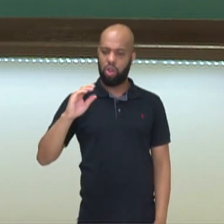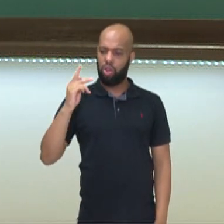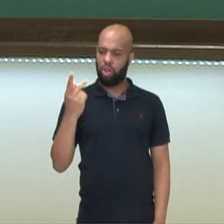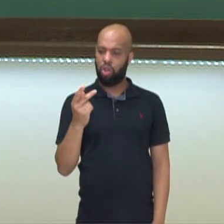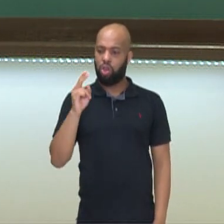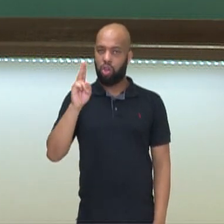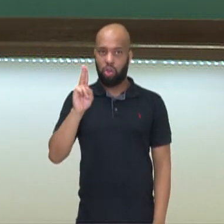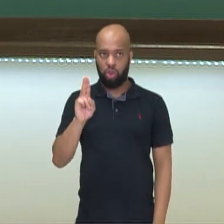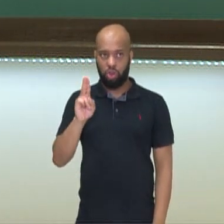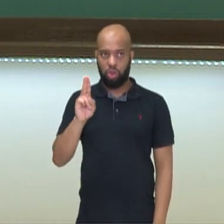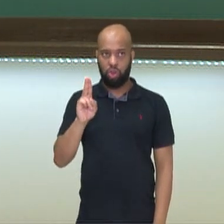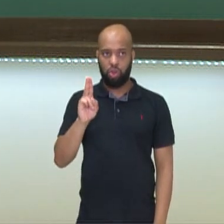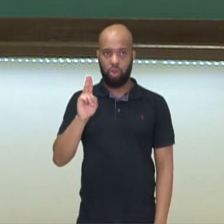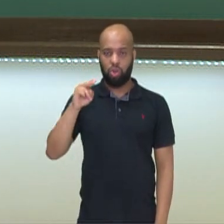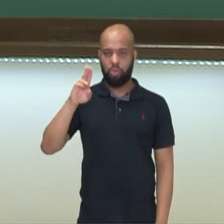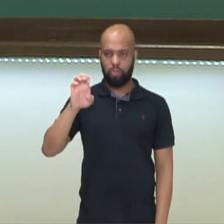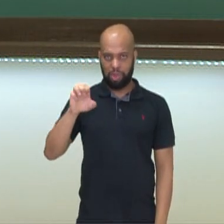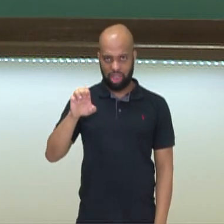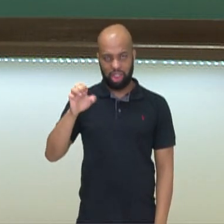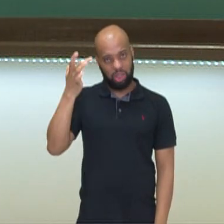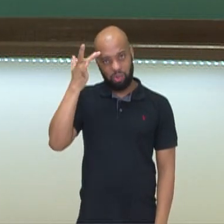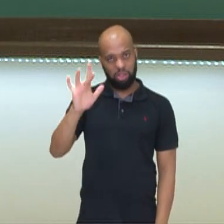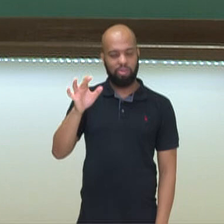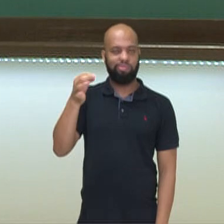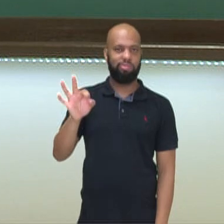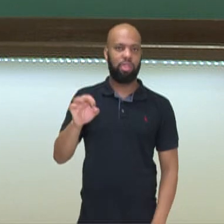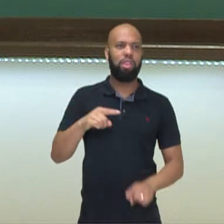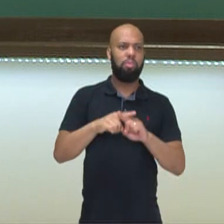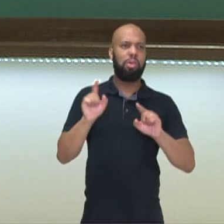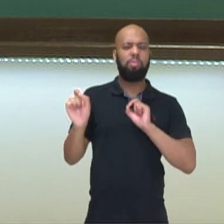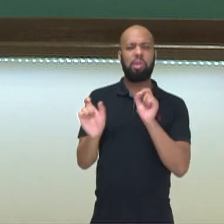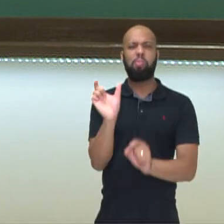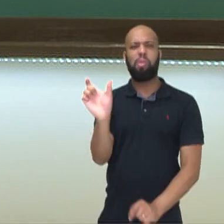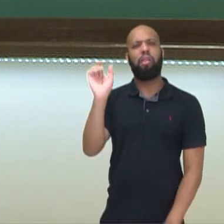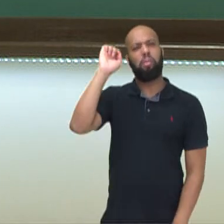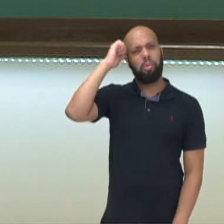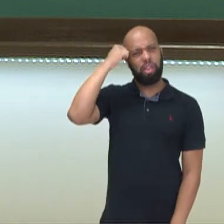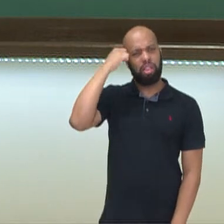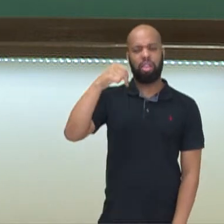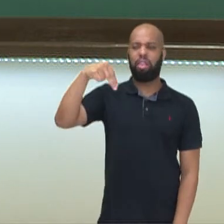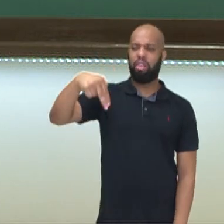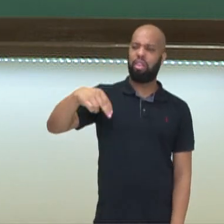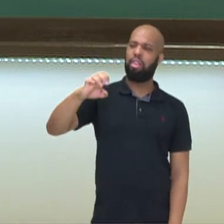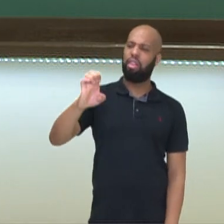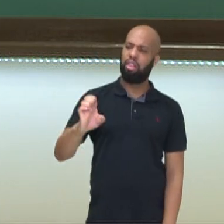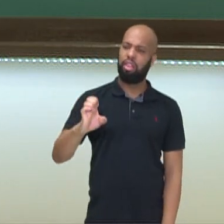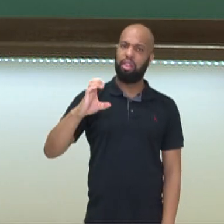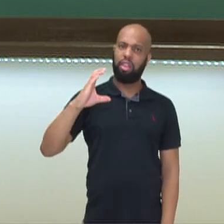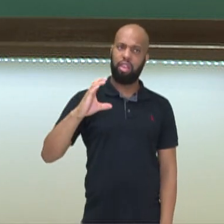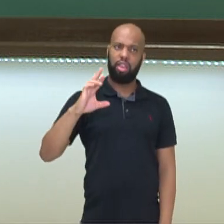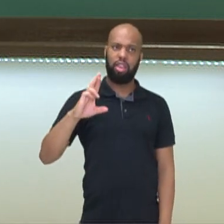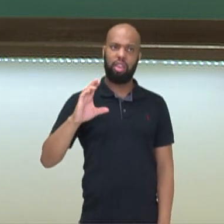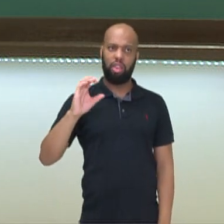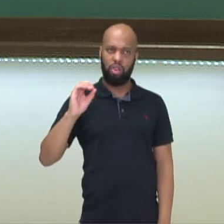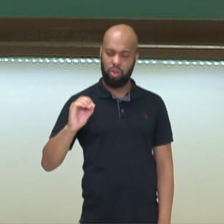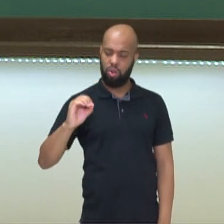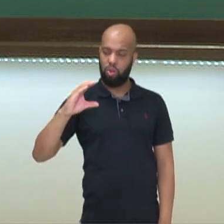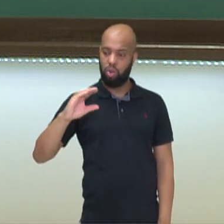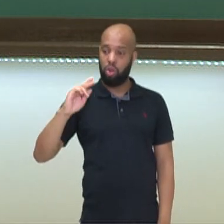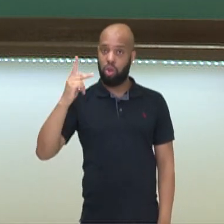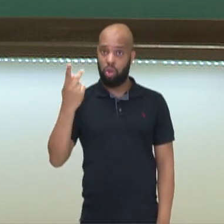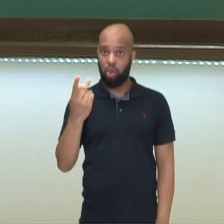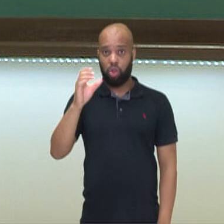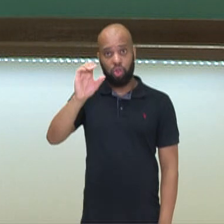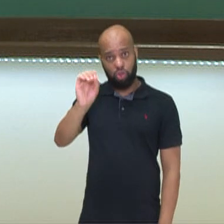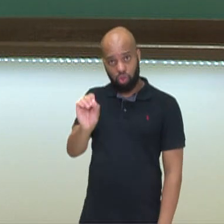da população, desculpe, não sabe. Mas o que a gente tem que entender é quando o cadáver, né, quando o